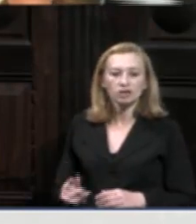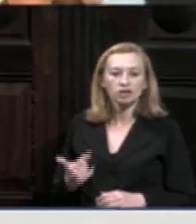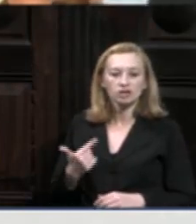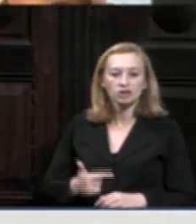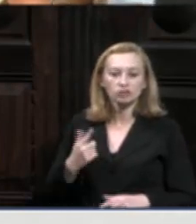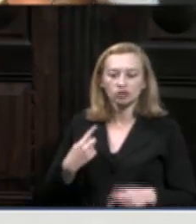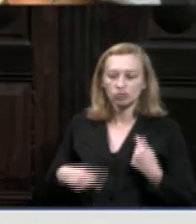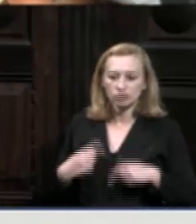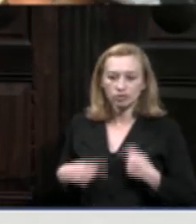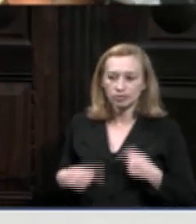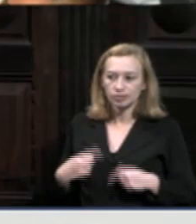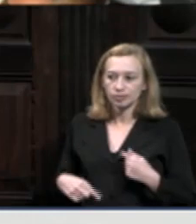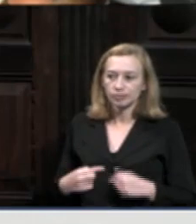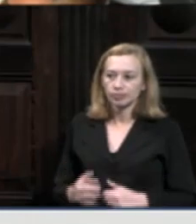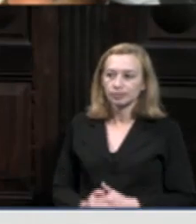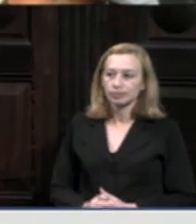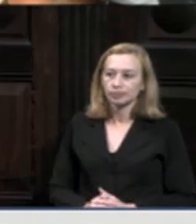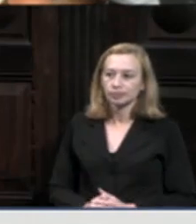discussão.